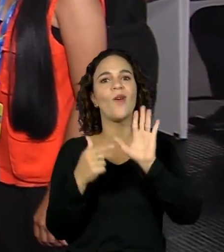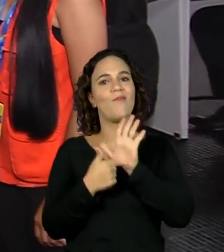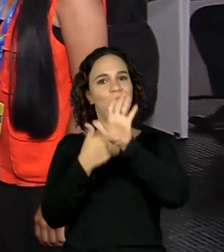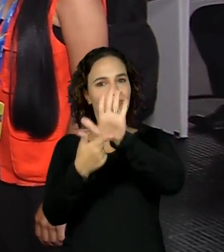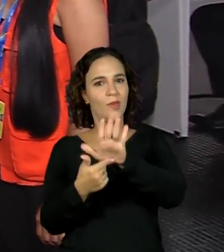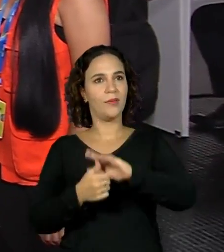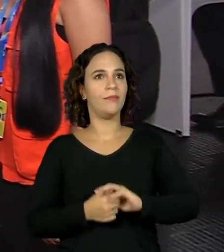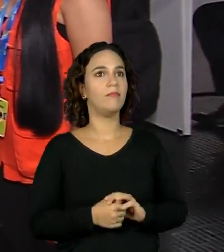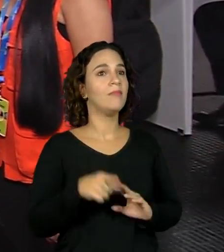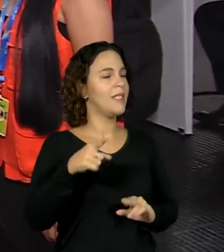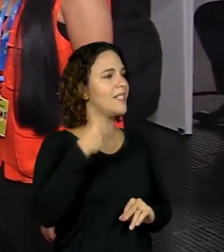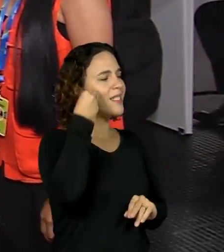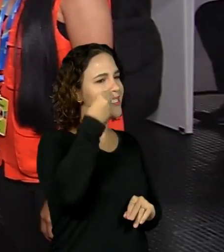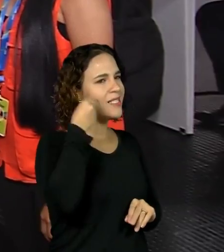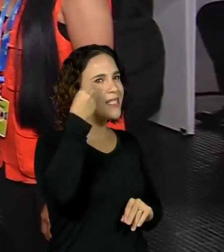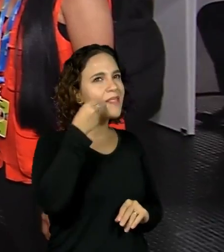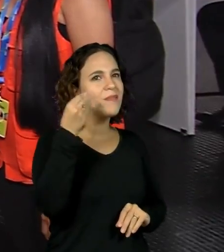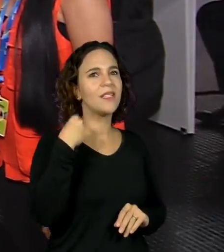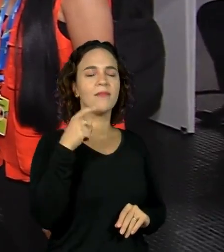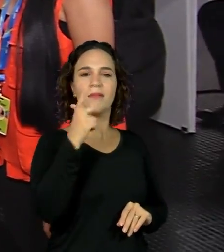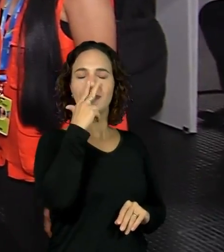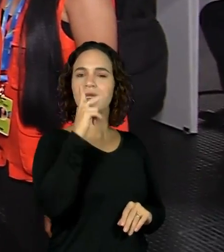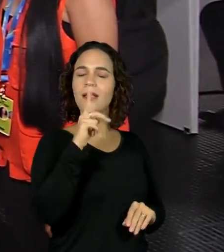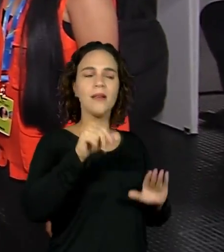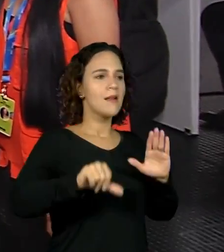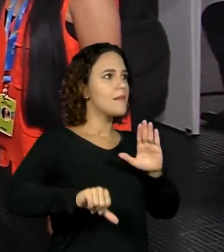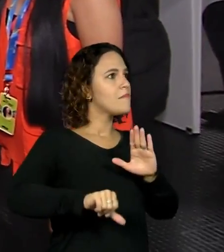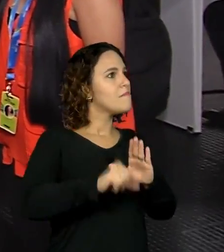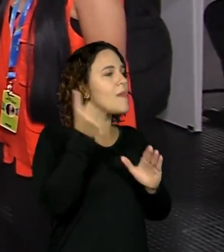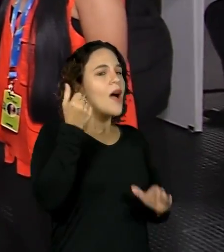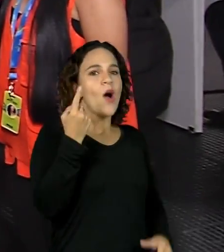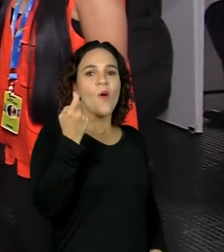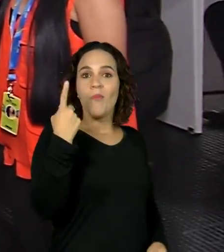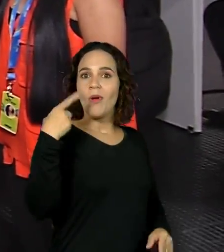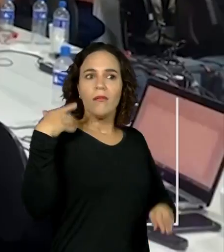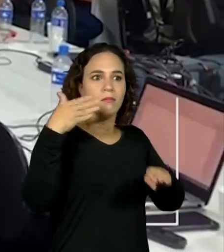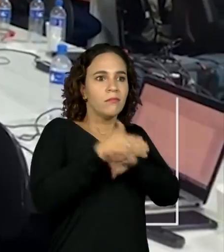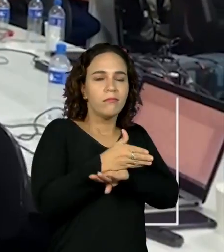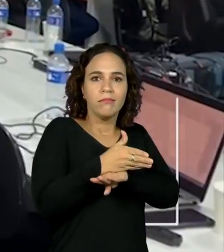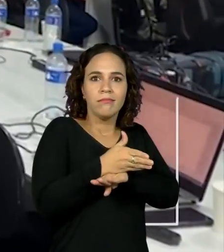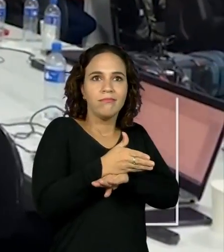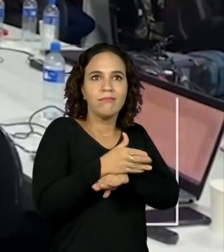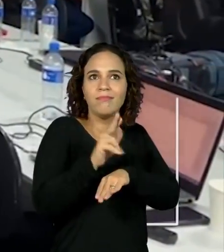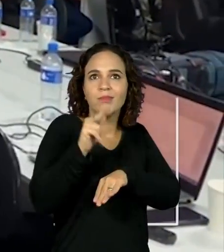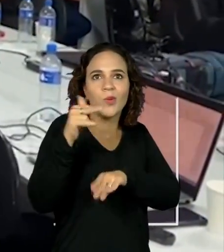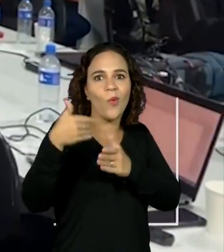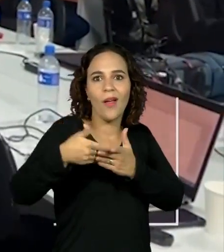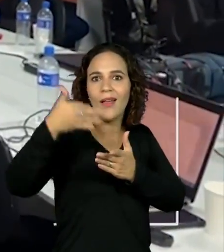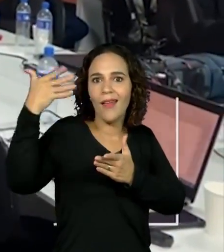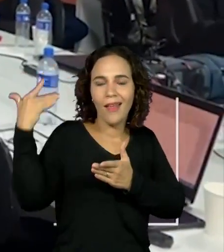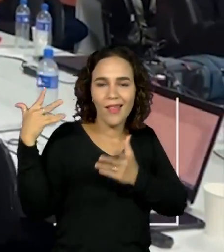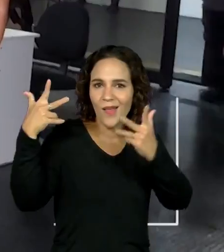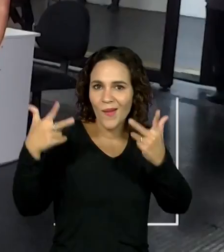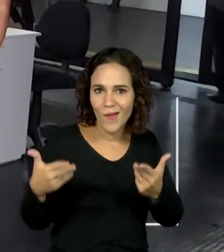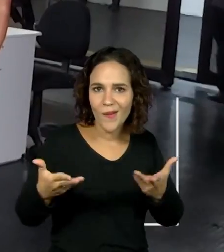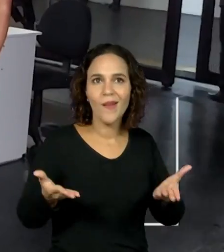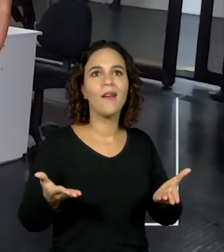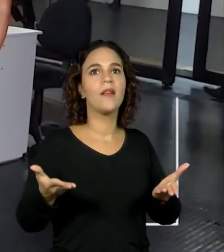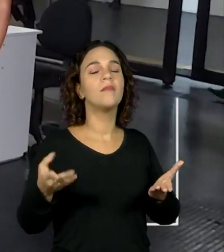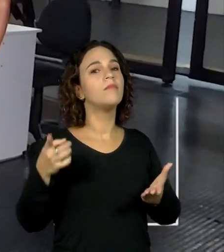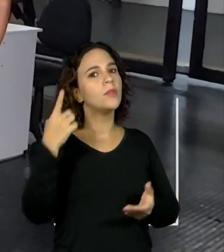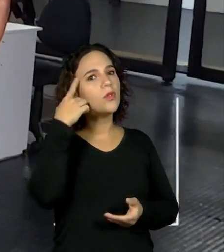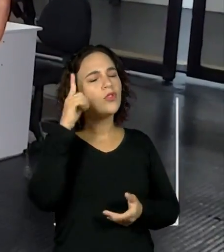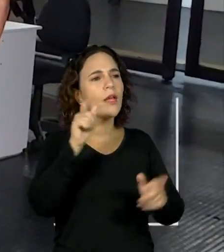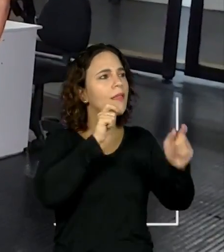experiência, acho que a palavra que eu posso usar para descrever é única, né? Porque a gente nunca tinha participado de algo tão grandioso. Foi um dia de